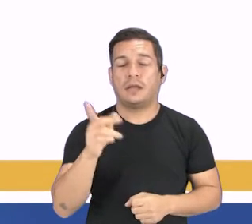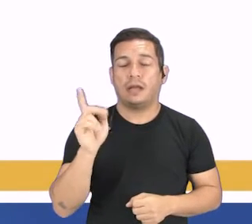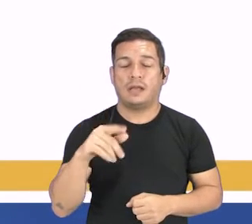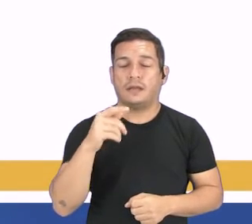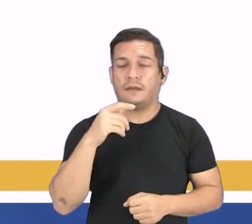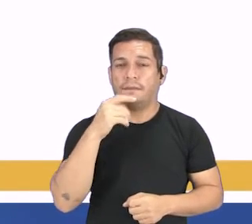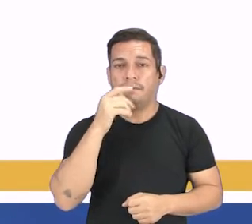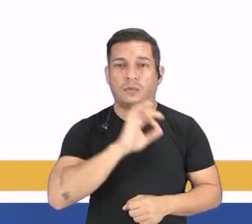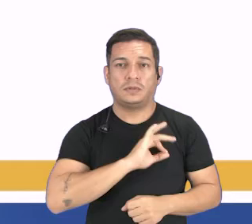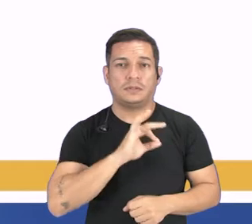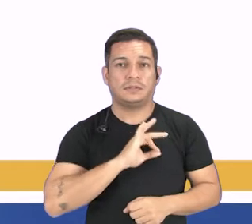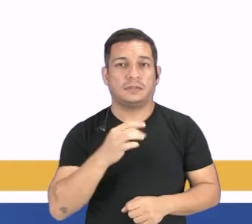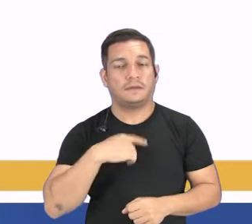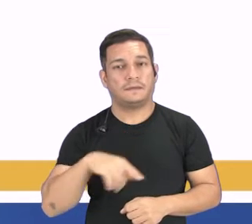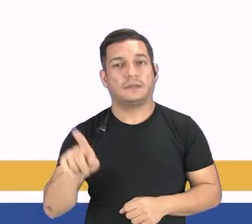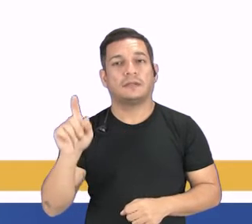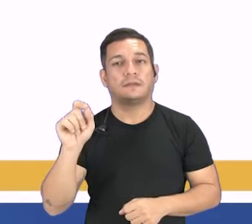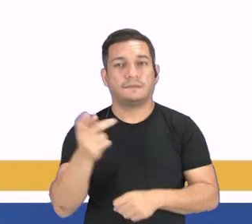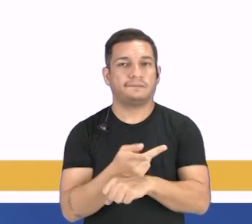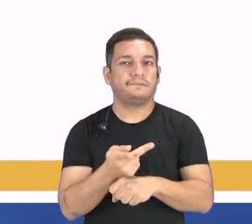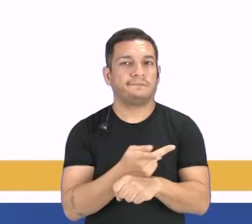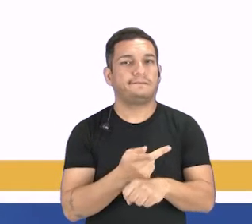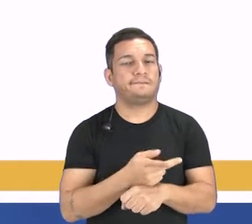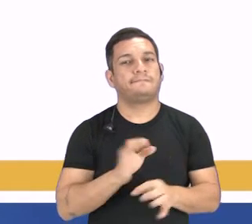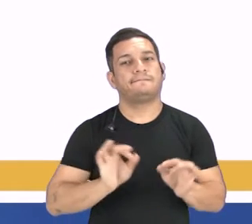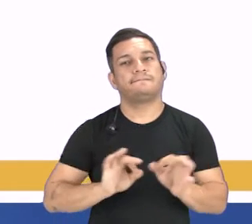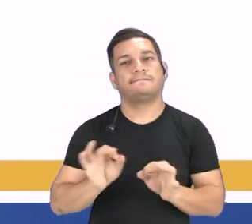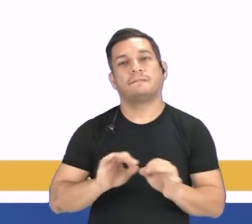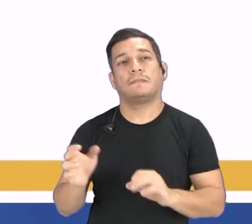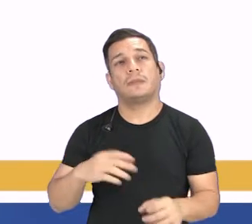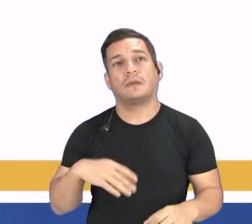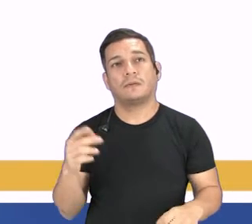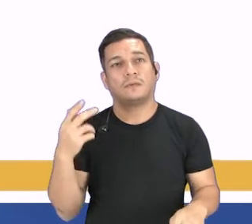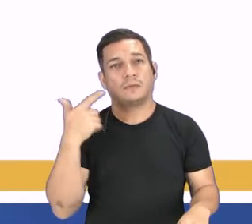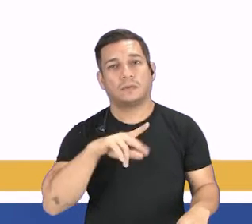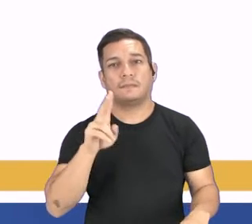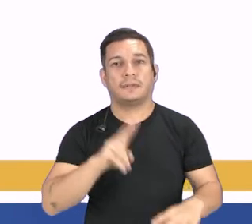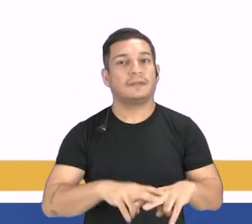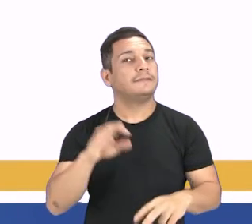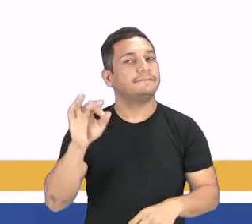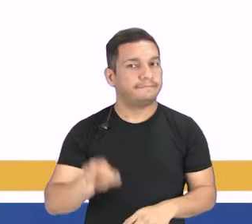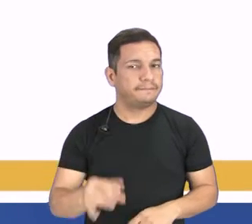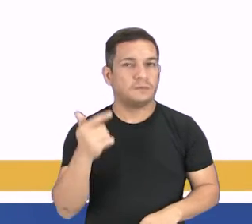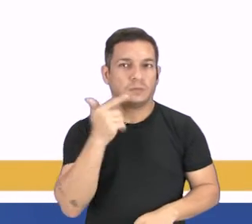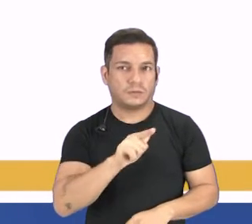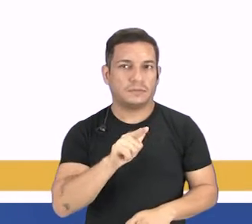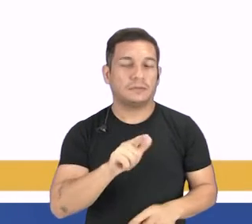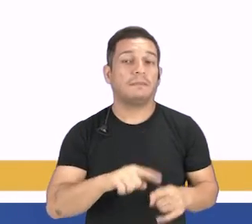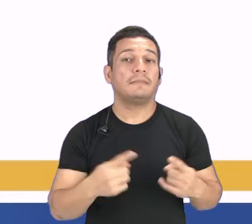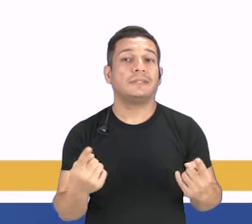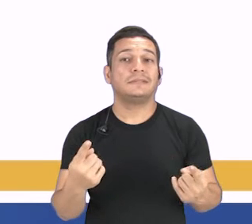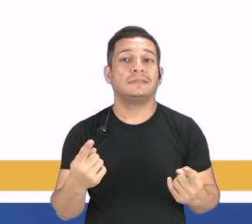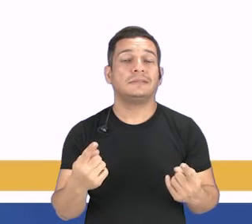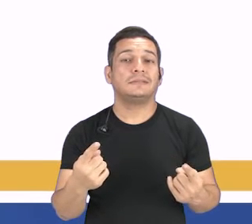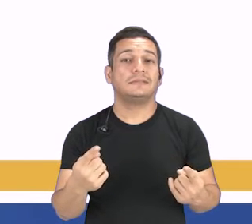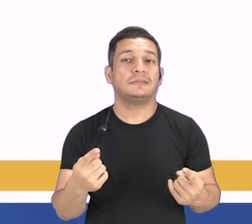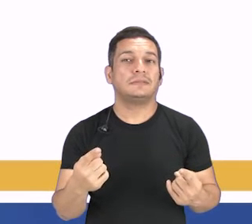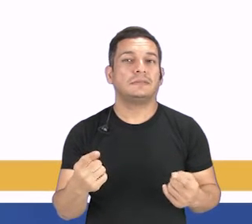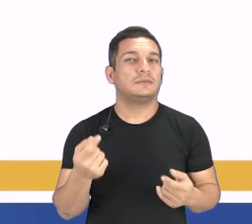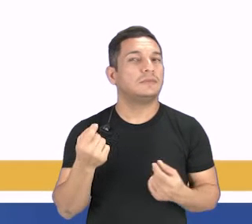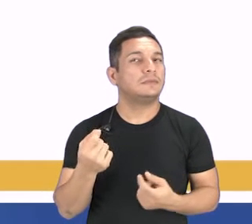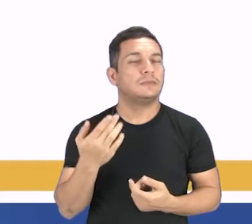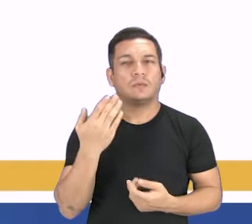Jerusalém, fizeram um grande planejamento para poder prendê-lo e deu certo, né? Só que o mistério